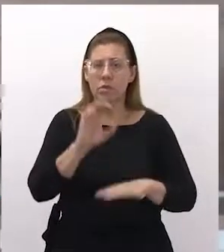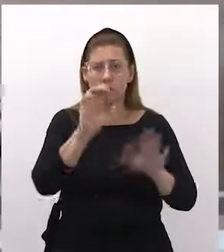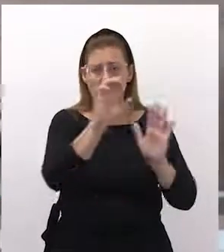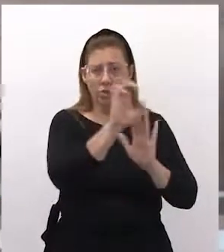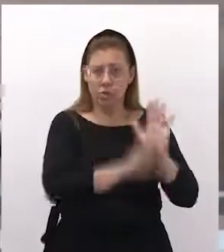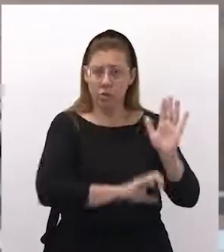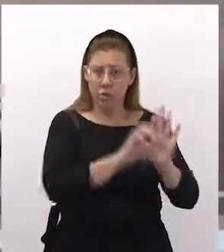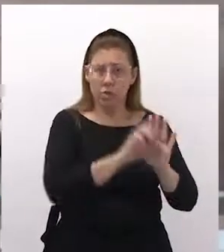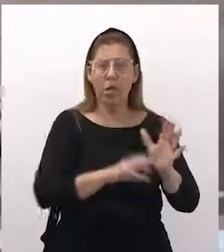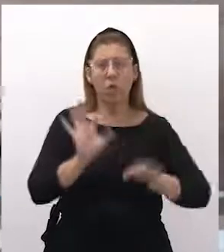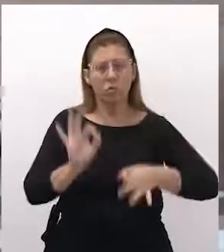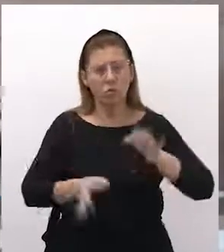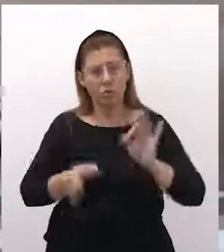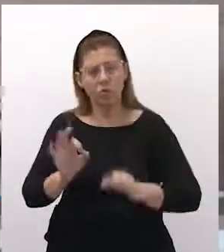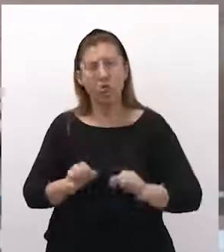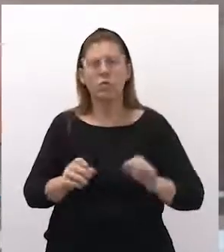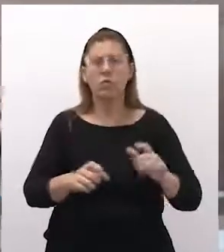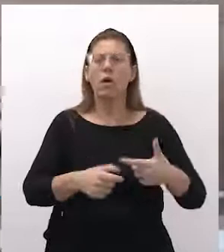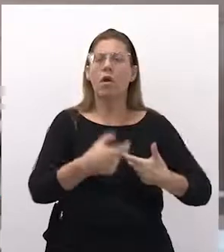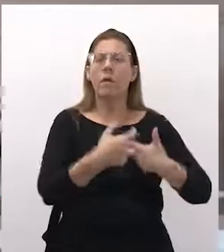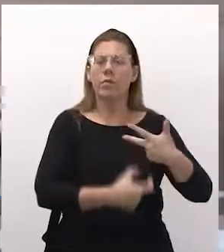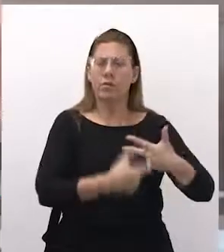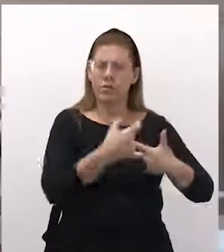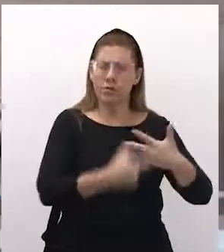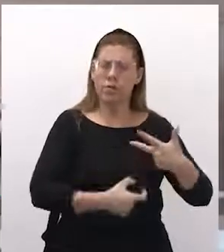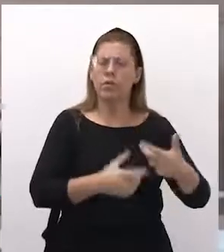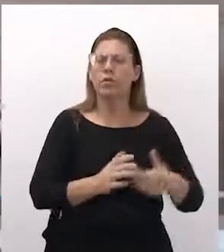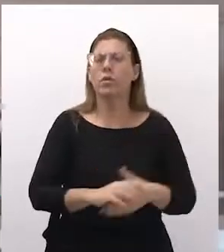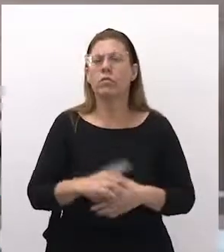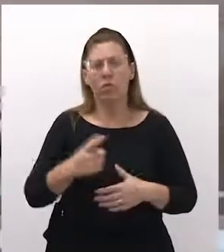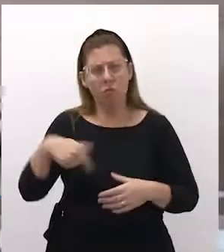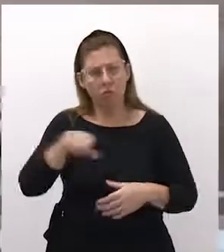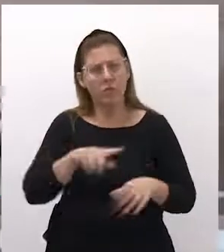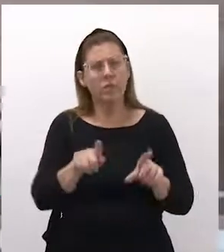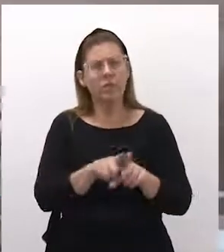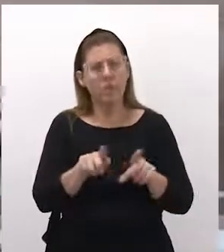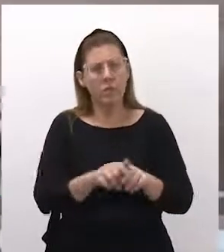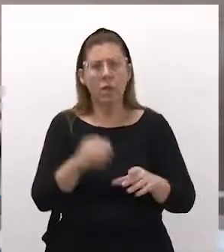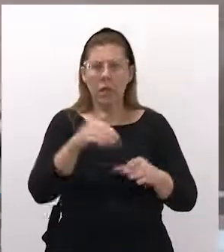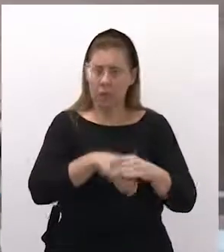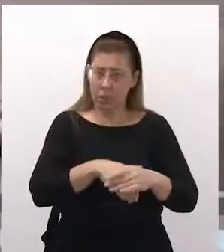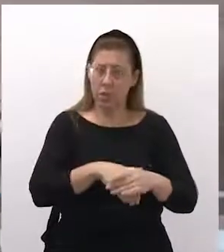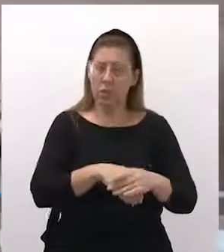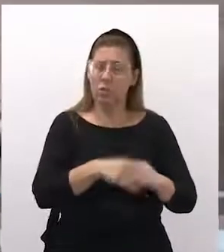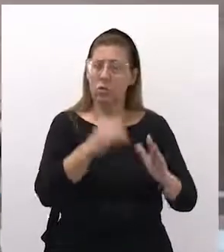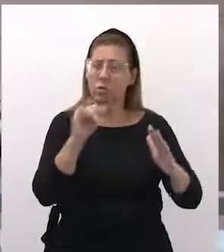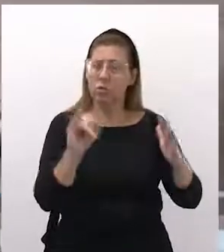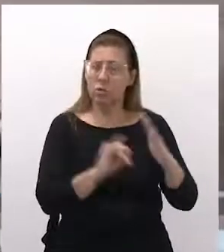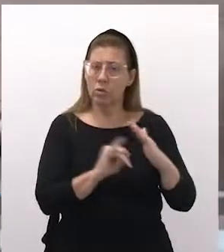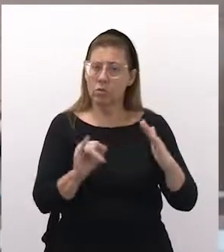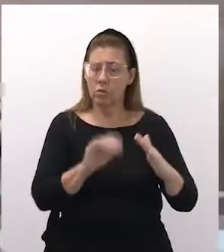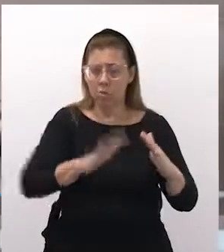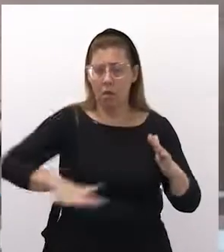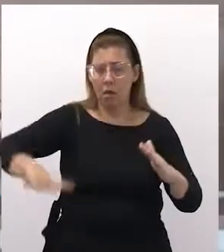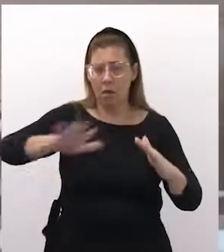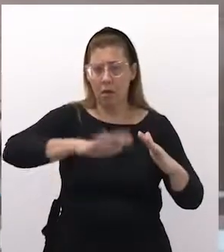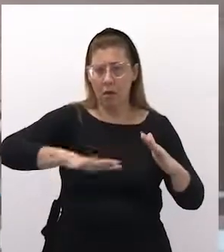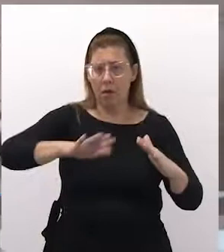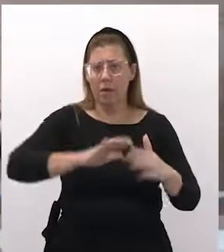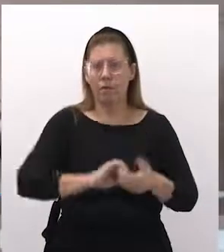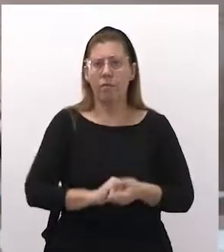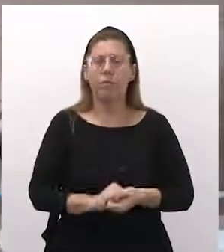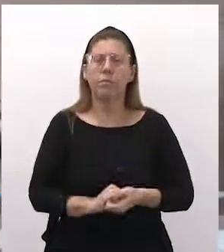o poder judiciário, o poder executivo, quanto vocês, que também estão dentro de uma instituição, né, que é a área de educação, aqui são